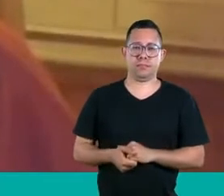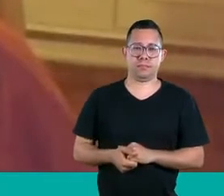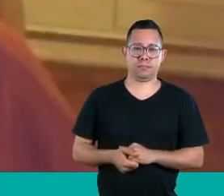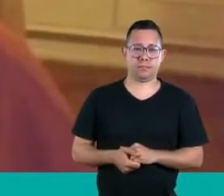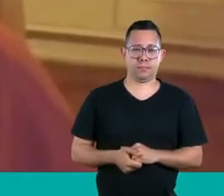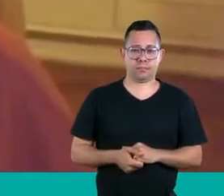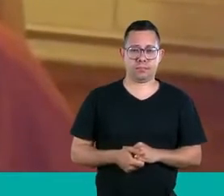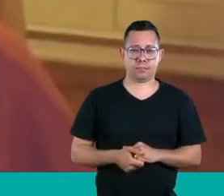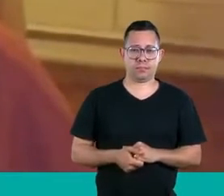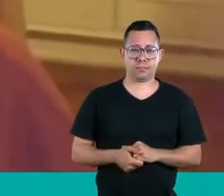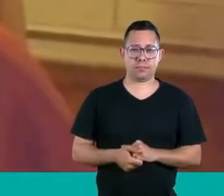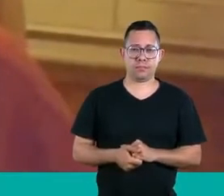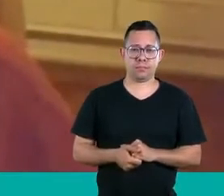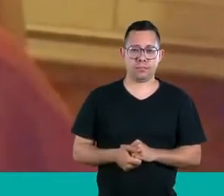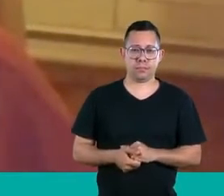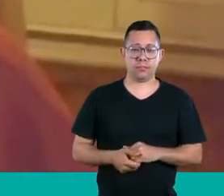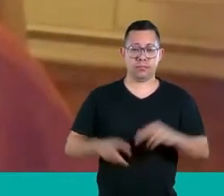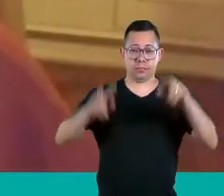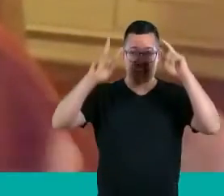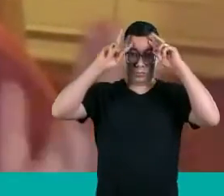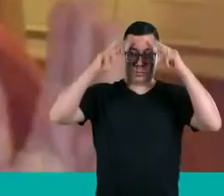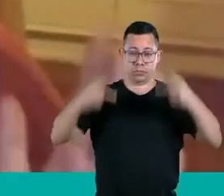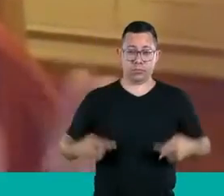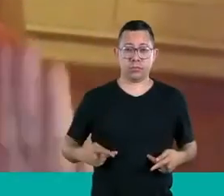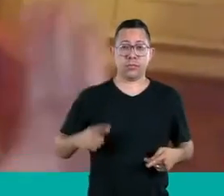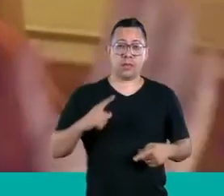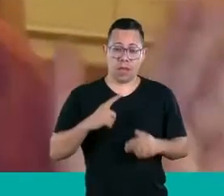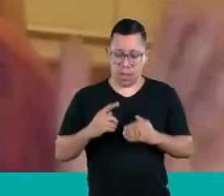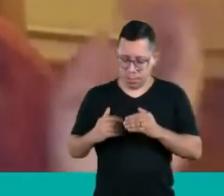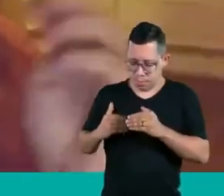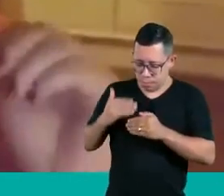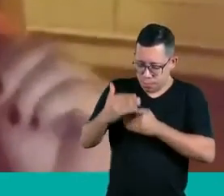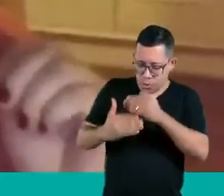vive um processo constante de